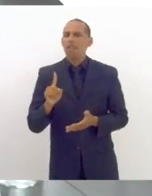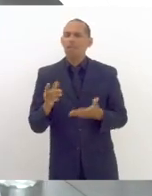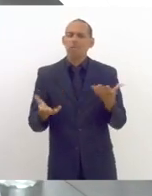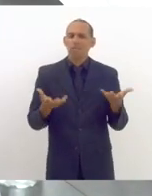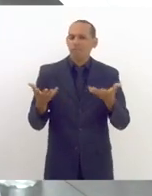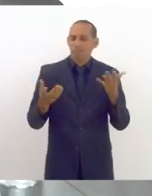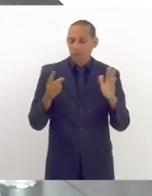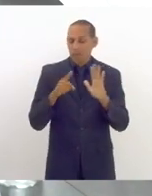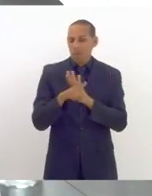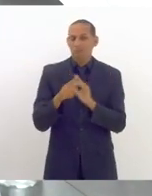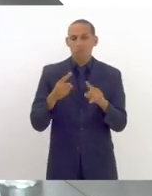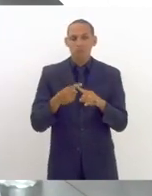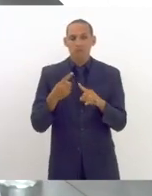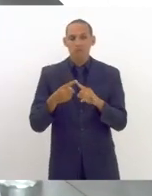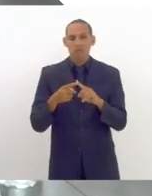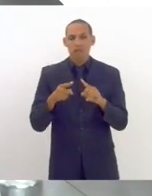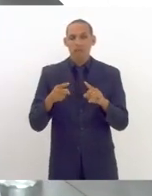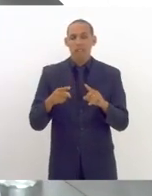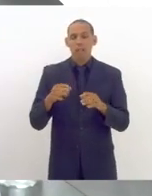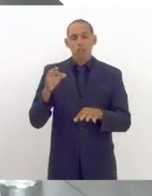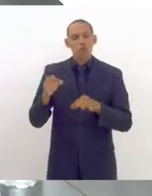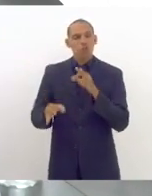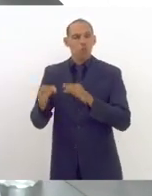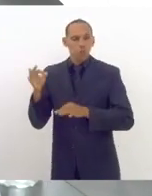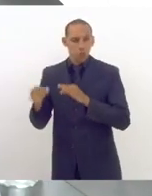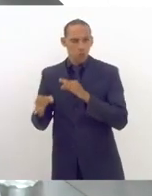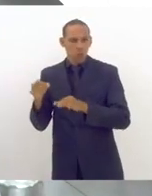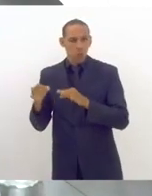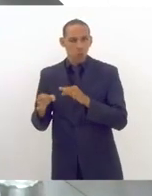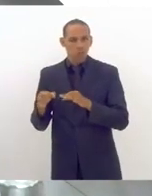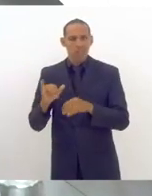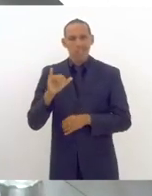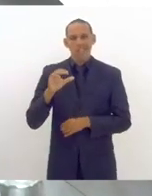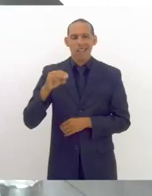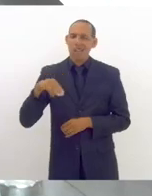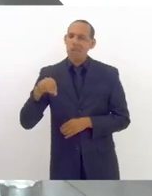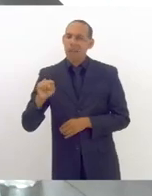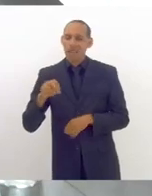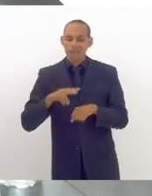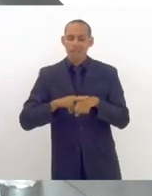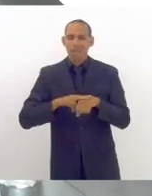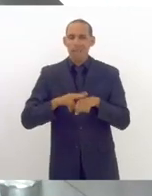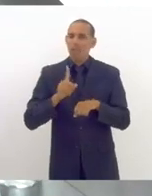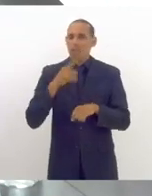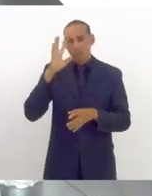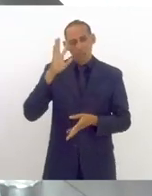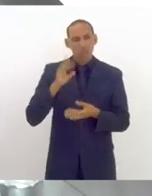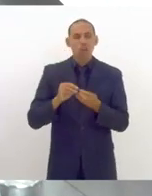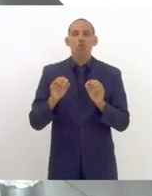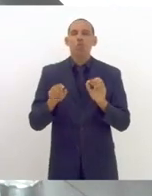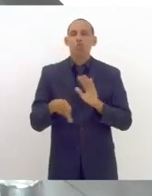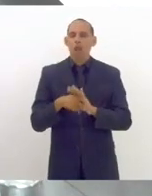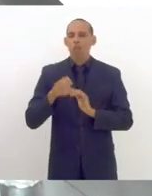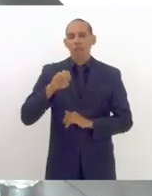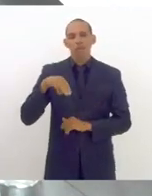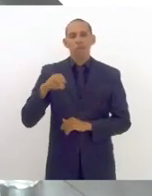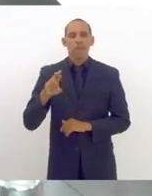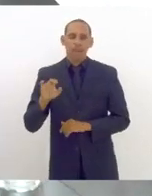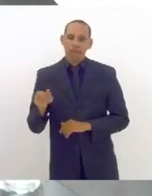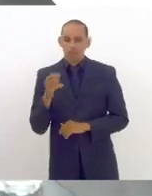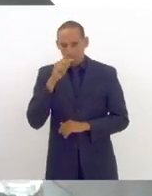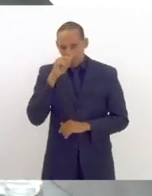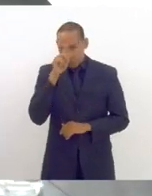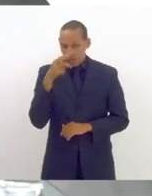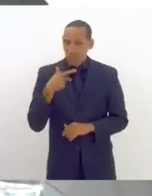questão judiciária da Justiça cms verde é o nosso entendimento da emerj queria